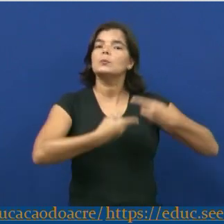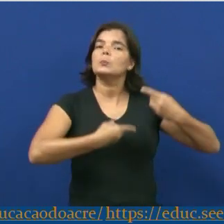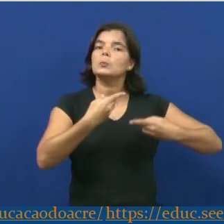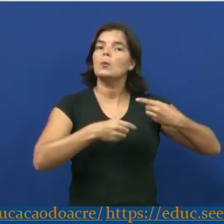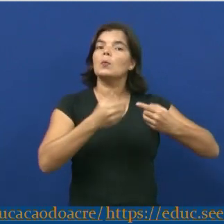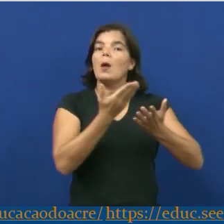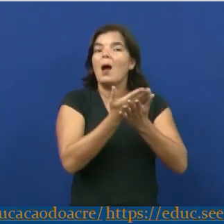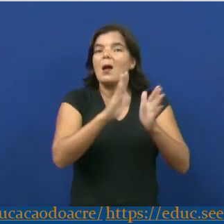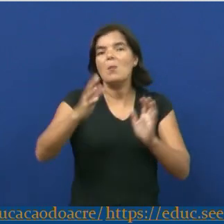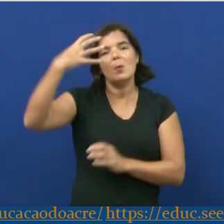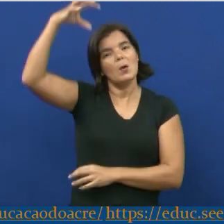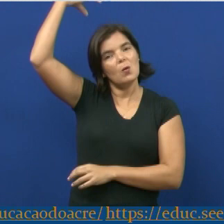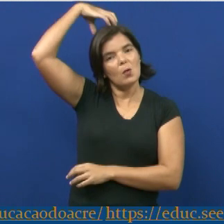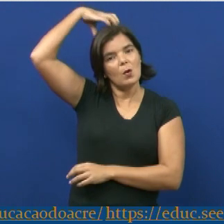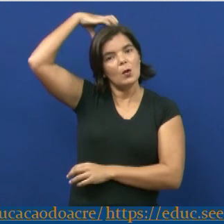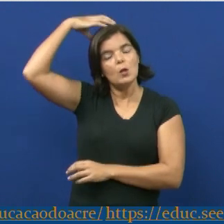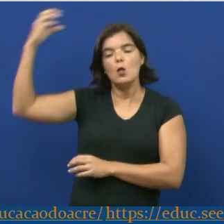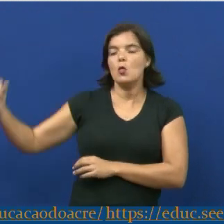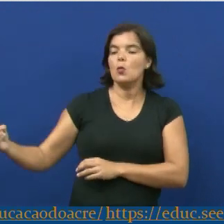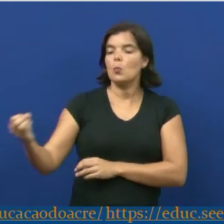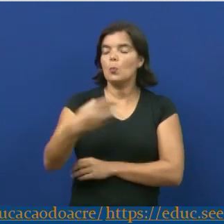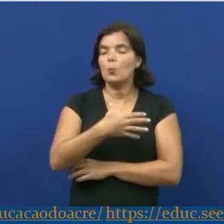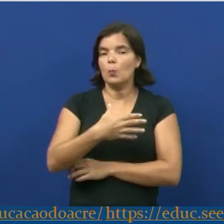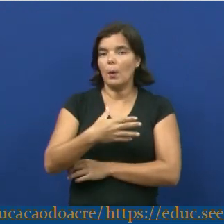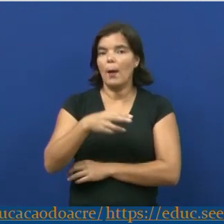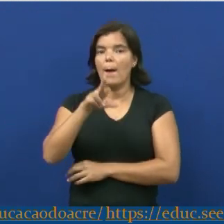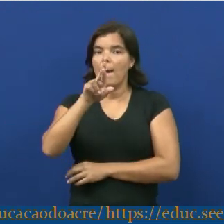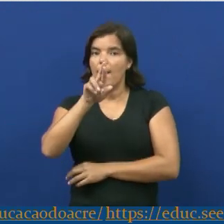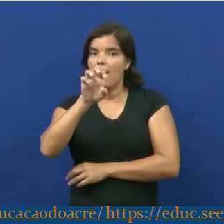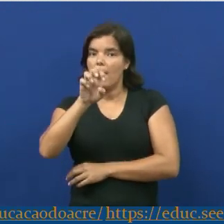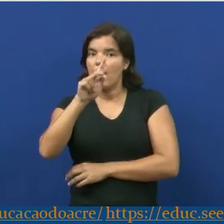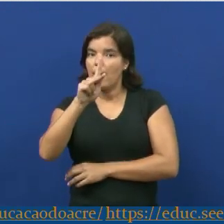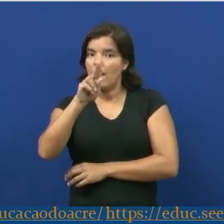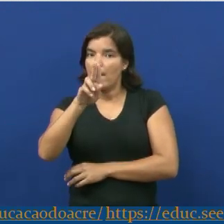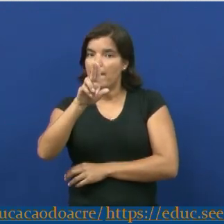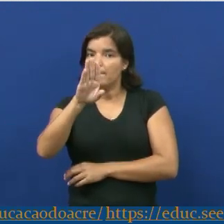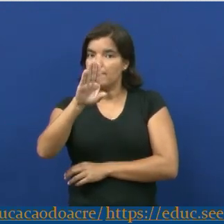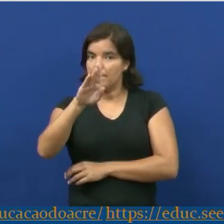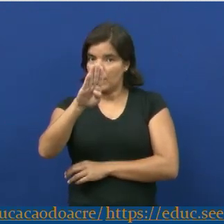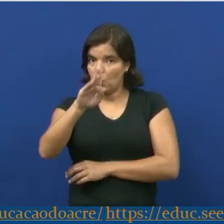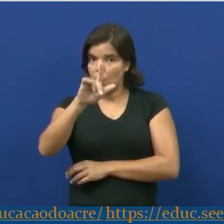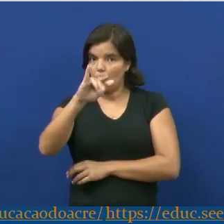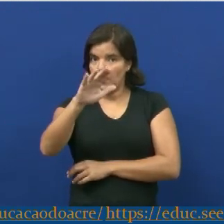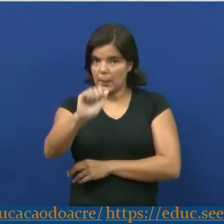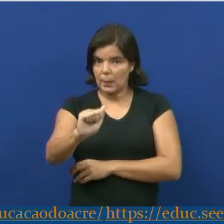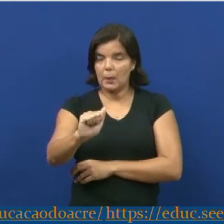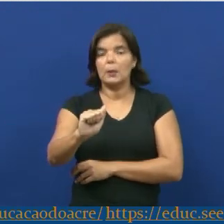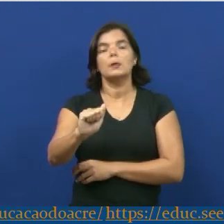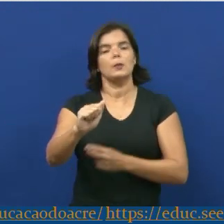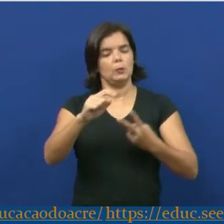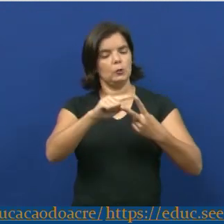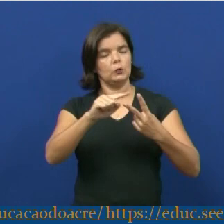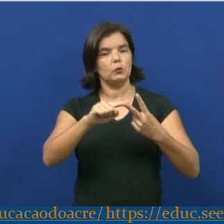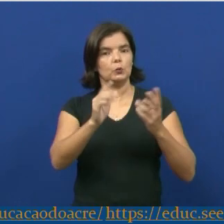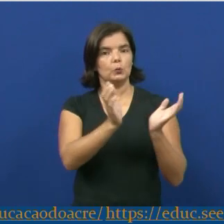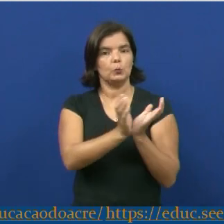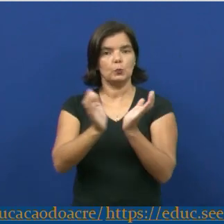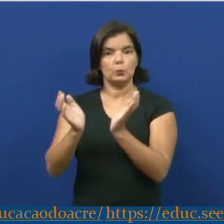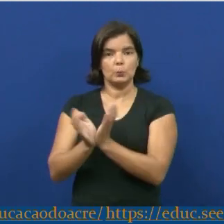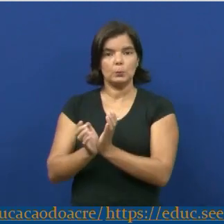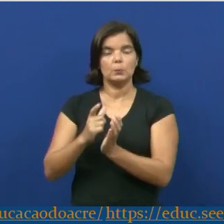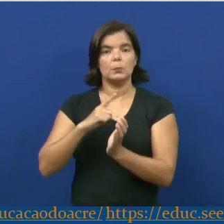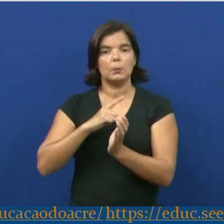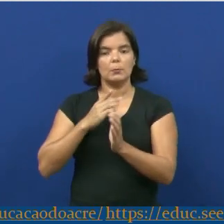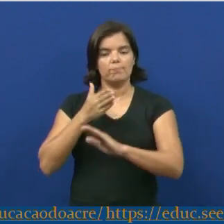era acabar com a monarquia e implantar uma república. Então, esses dois exércitos, eles vão